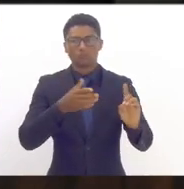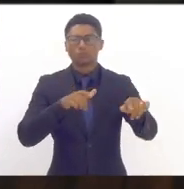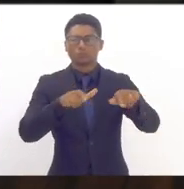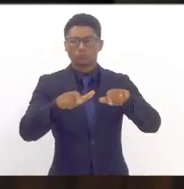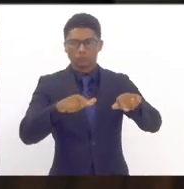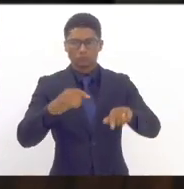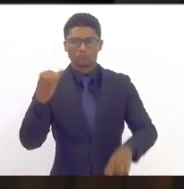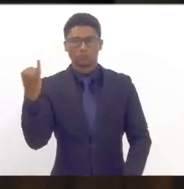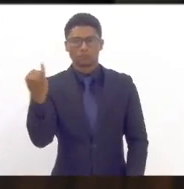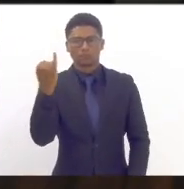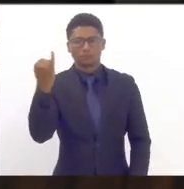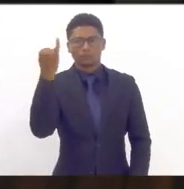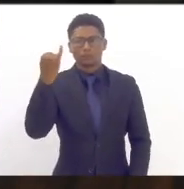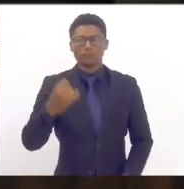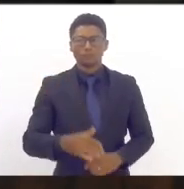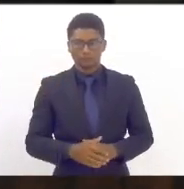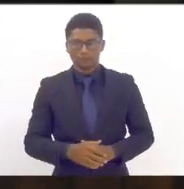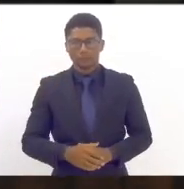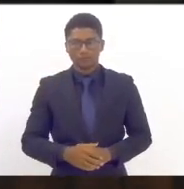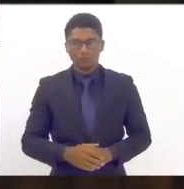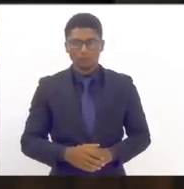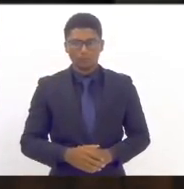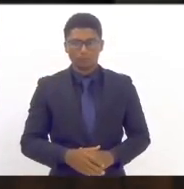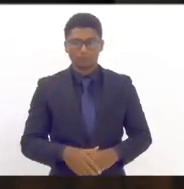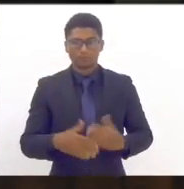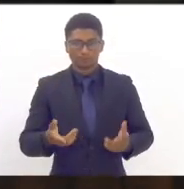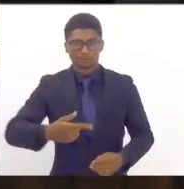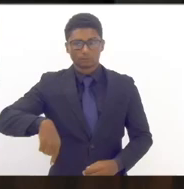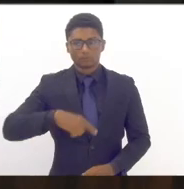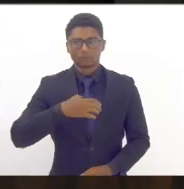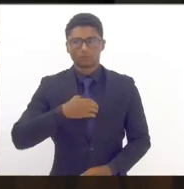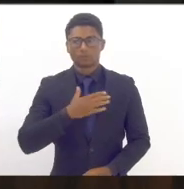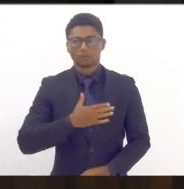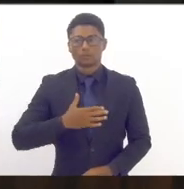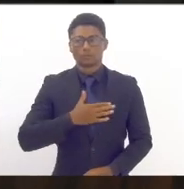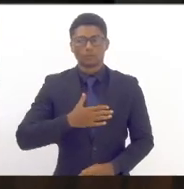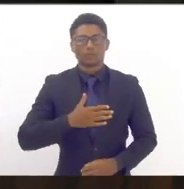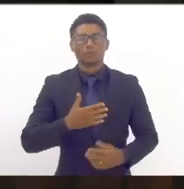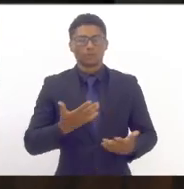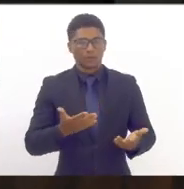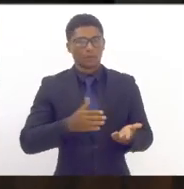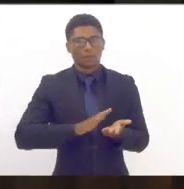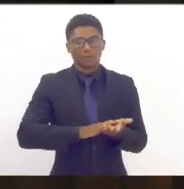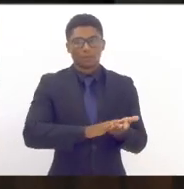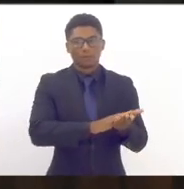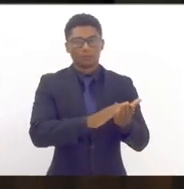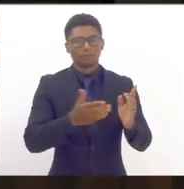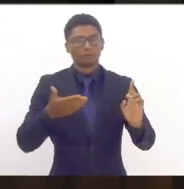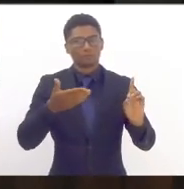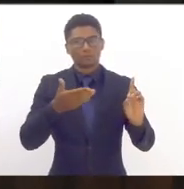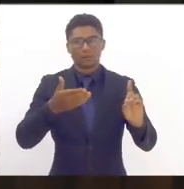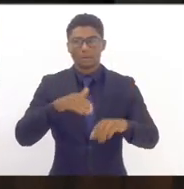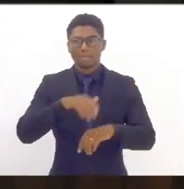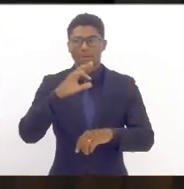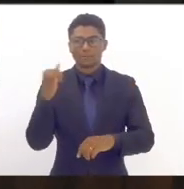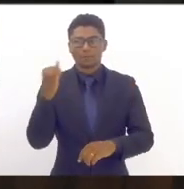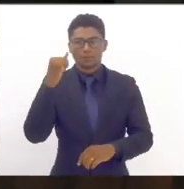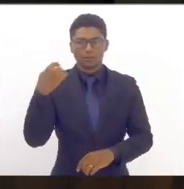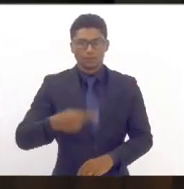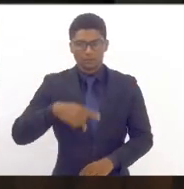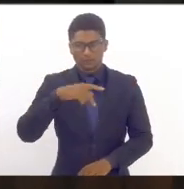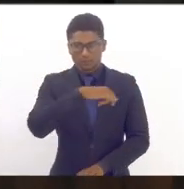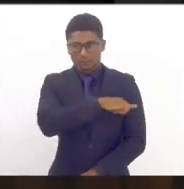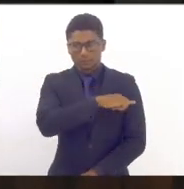serviços e importantes atuação, é com satisfação que lhe apresento felicitações e parabenizo pela honraria máxima do Estado do Rio de Janeiro,